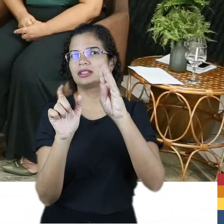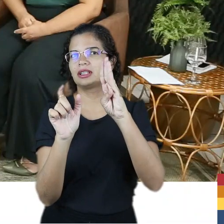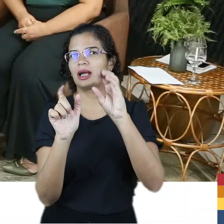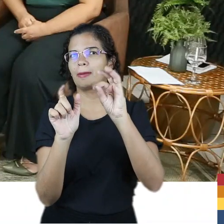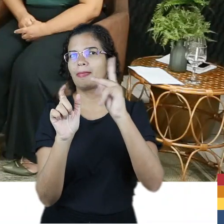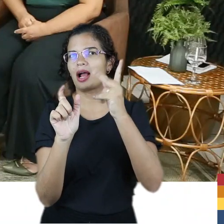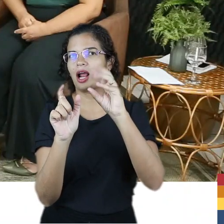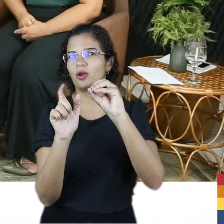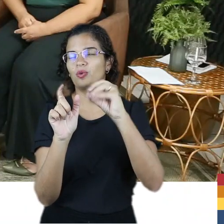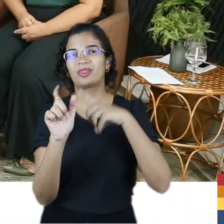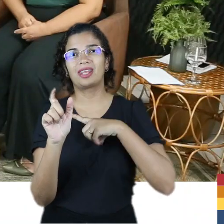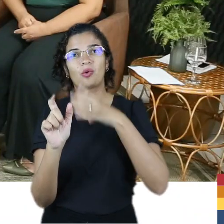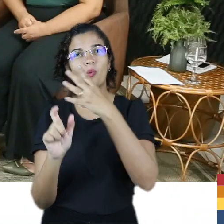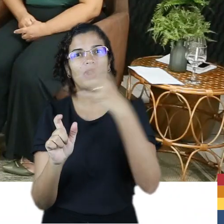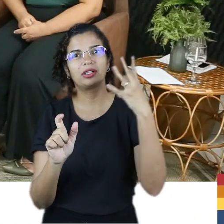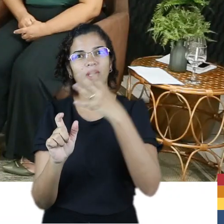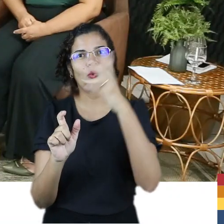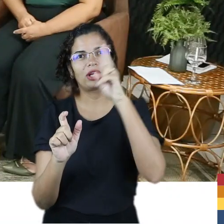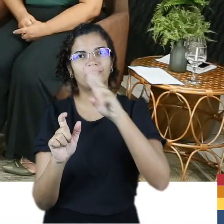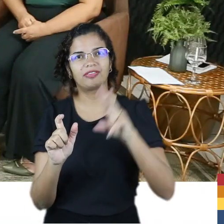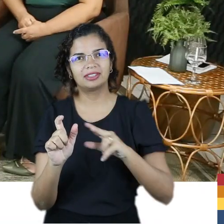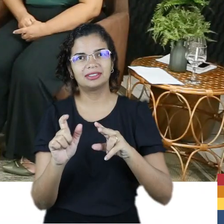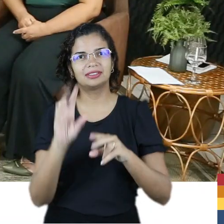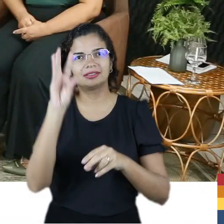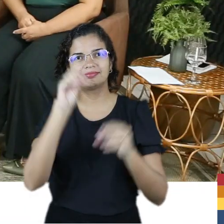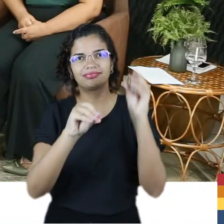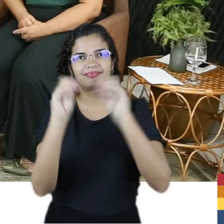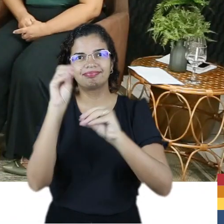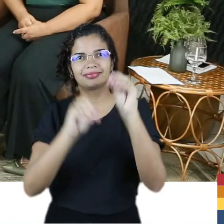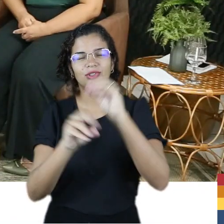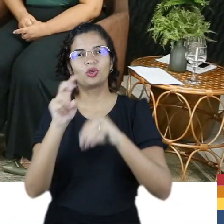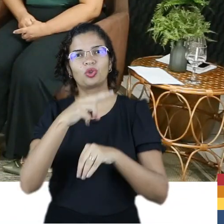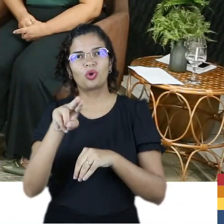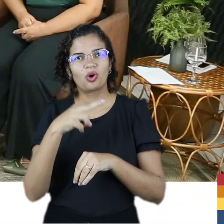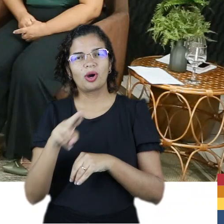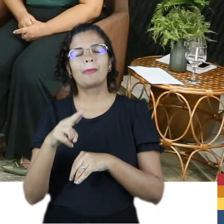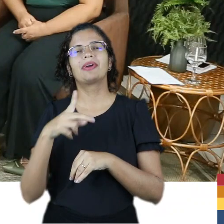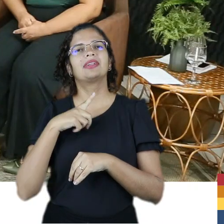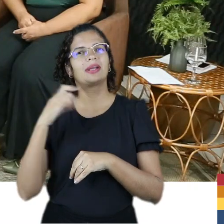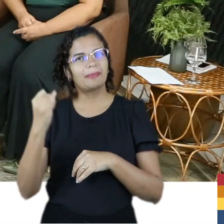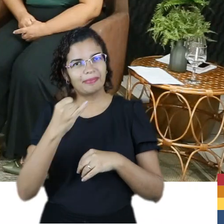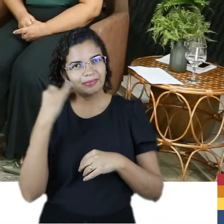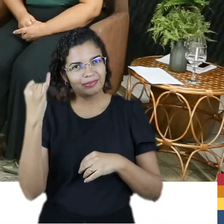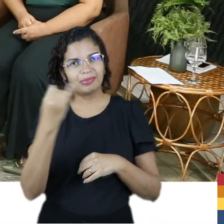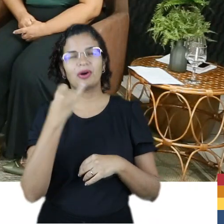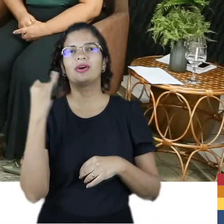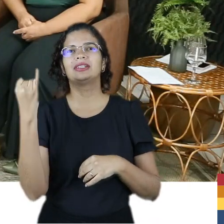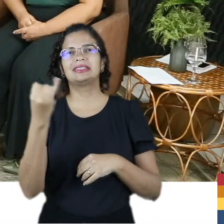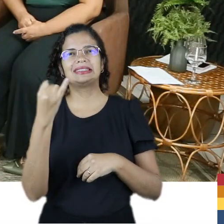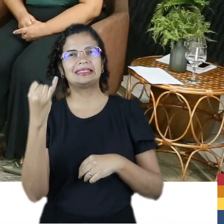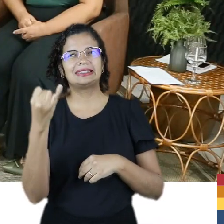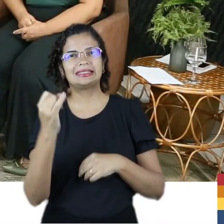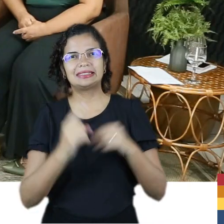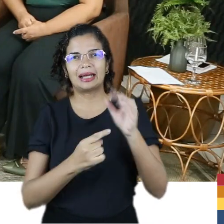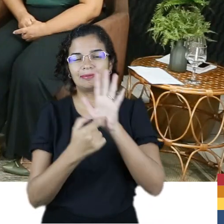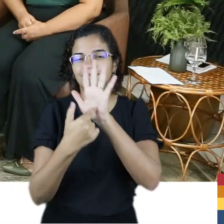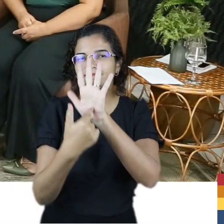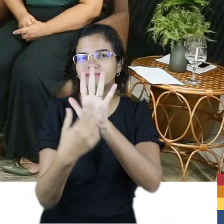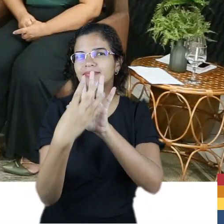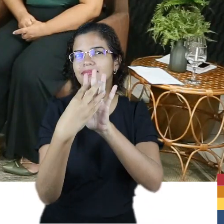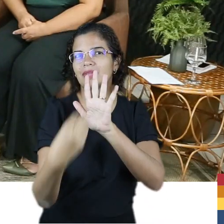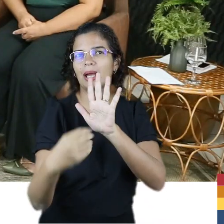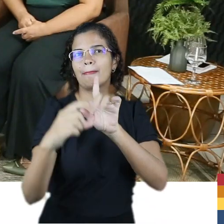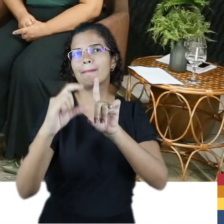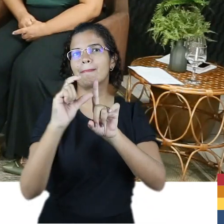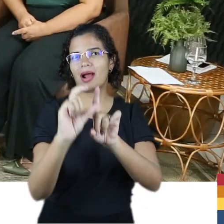curiosidades para vocês com relação às diretrizes curriculares nacionais para o ensino médio. O que que diz